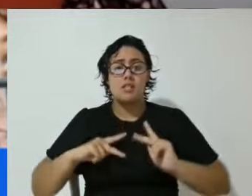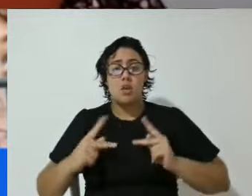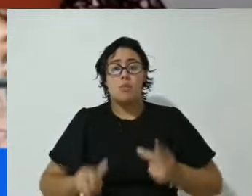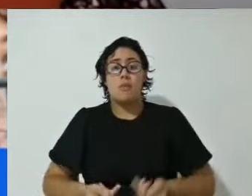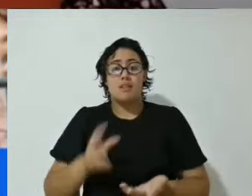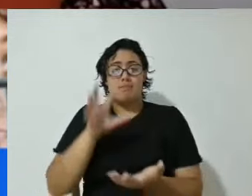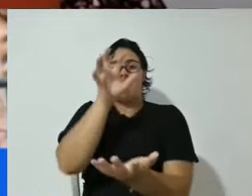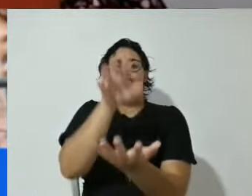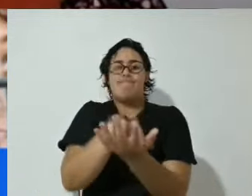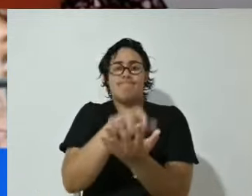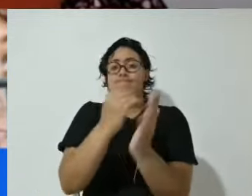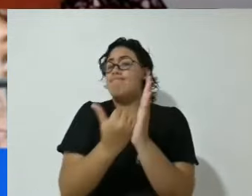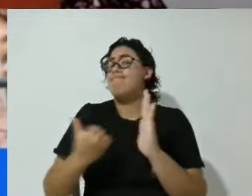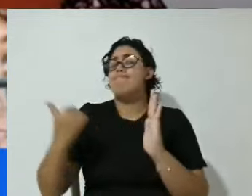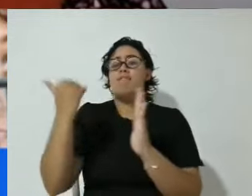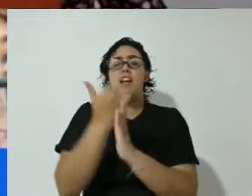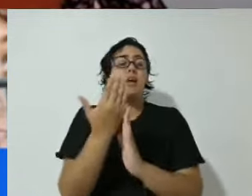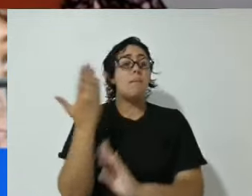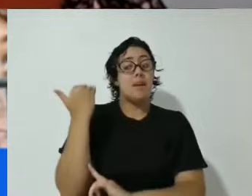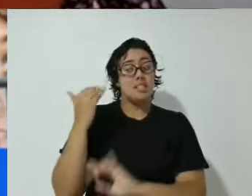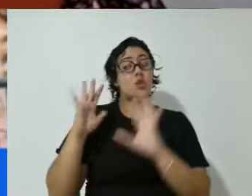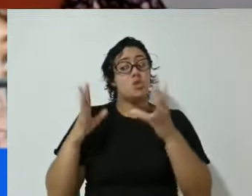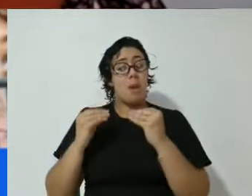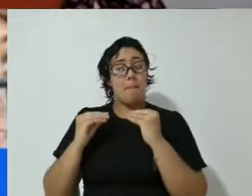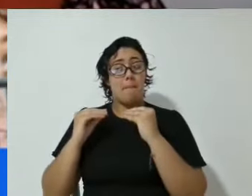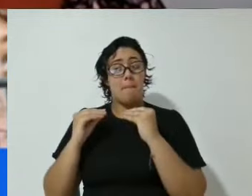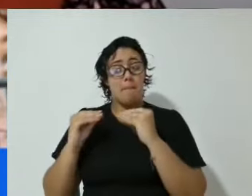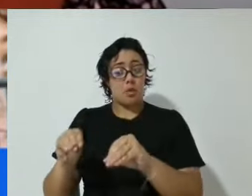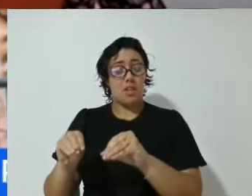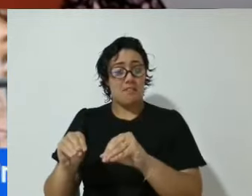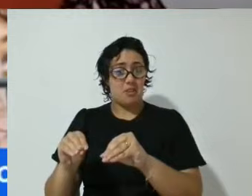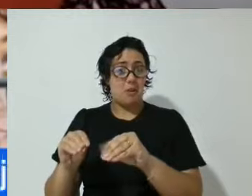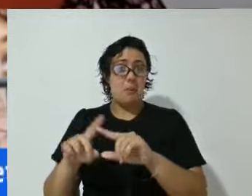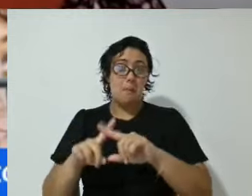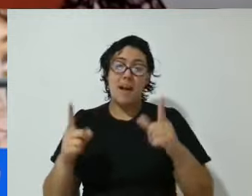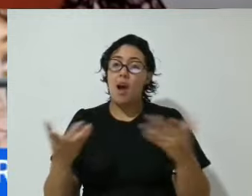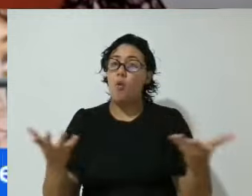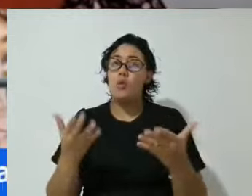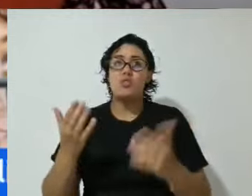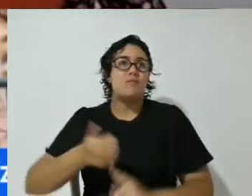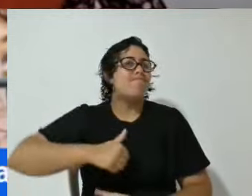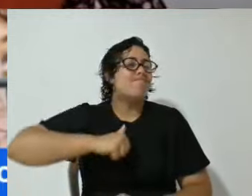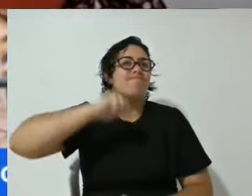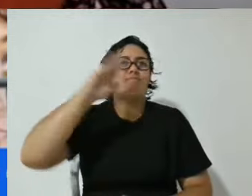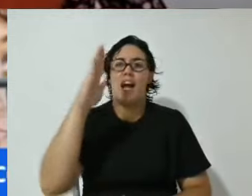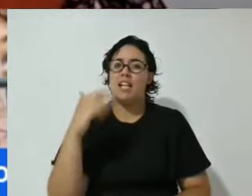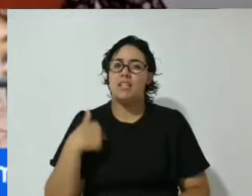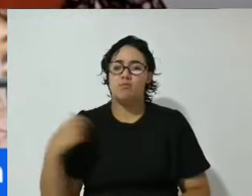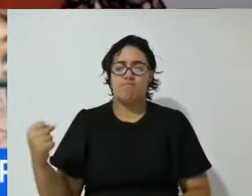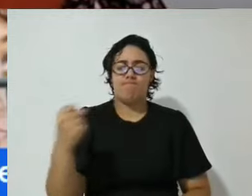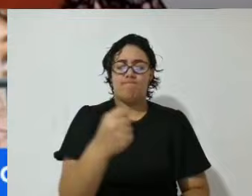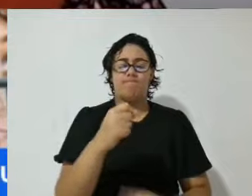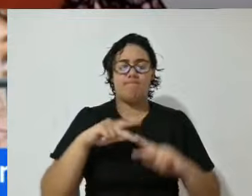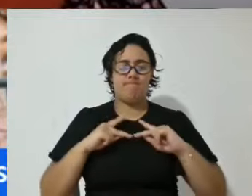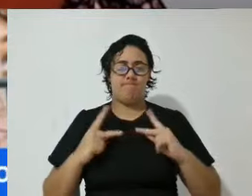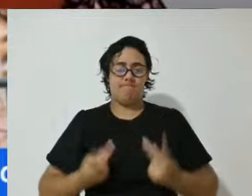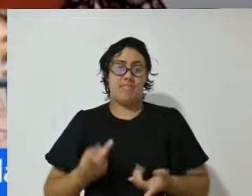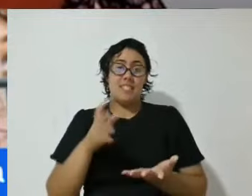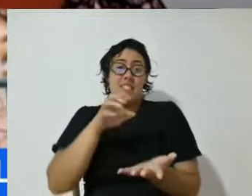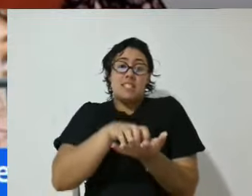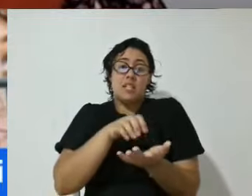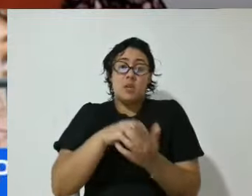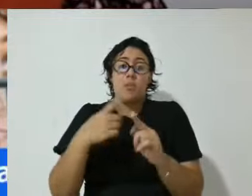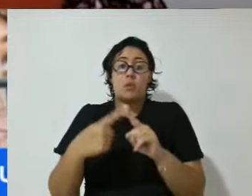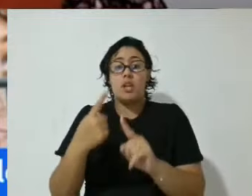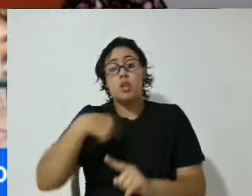do que eu punha. Eu já punha, né? Mas assim, eu acho que eu poria ainda mais, porque nós que lidamos